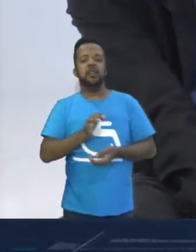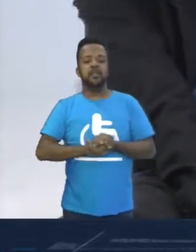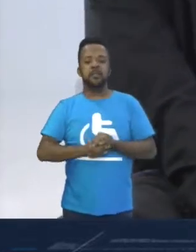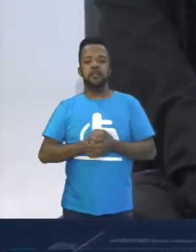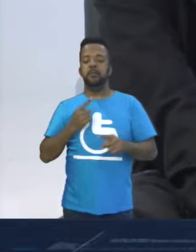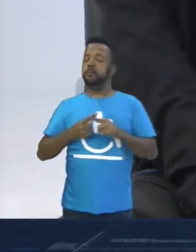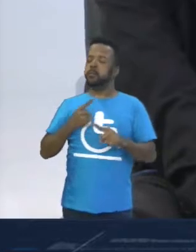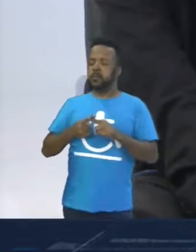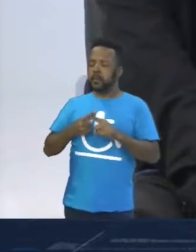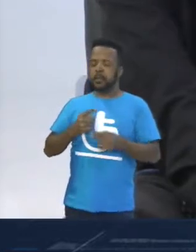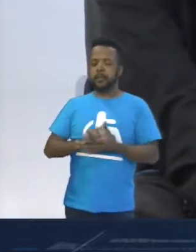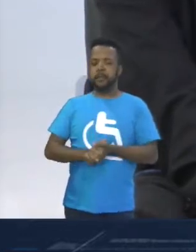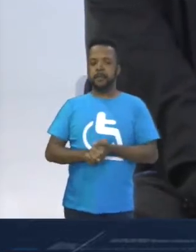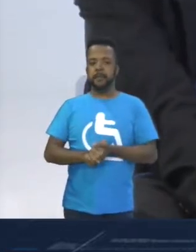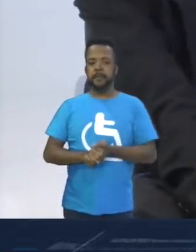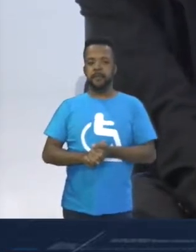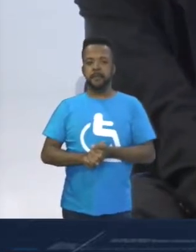Porque